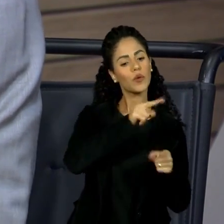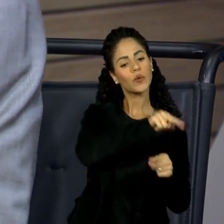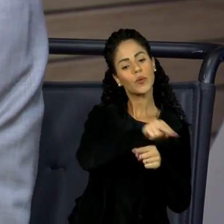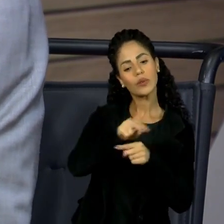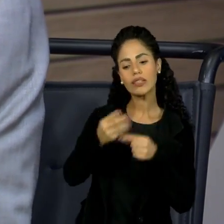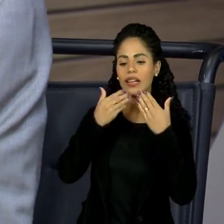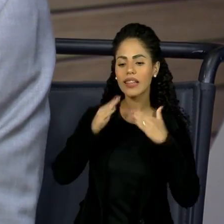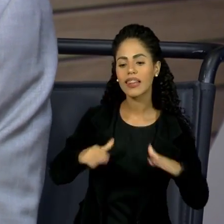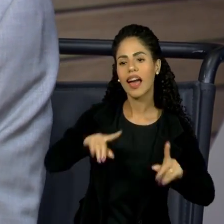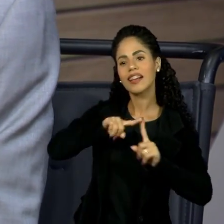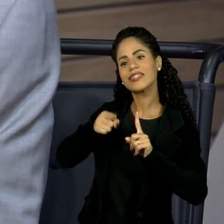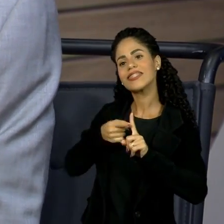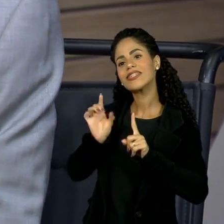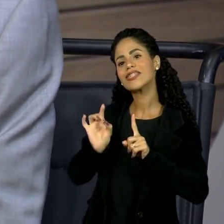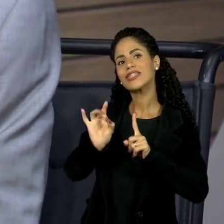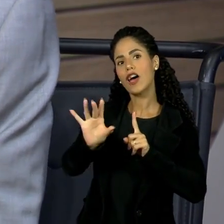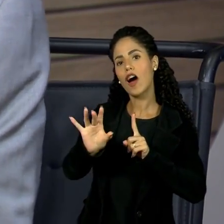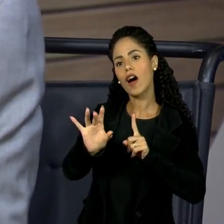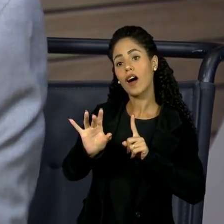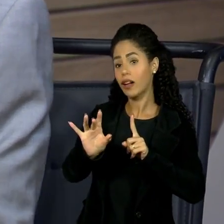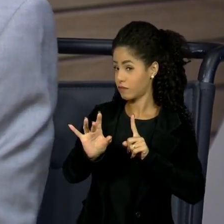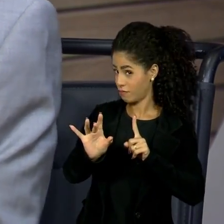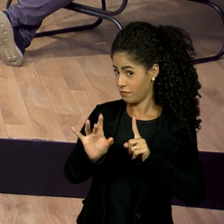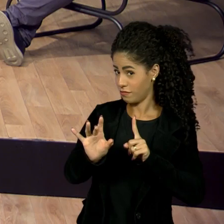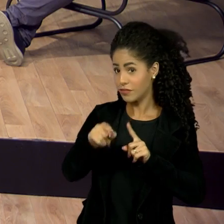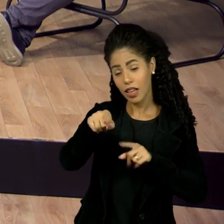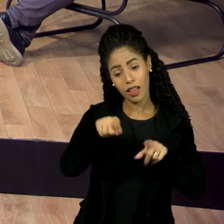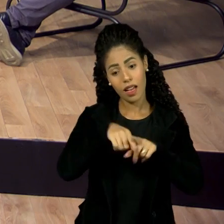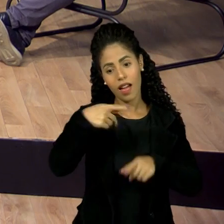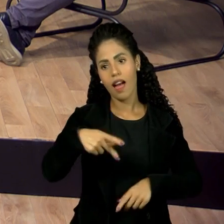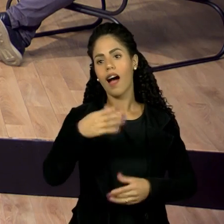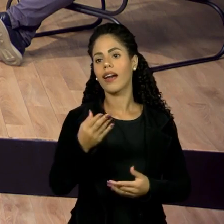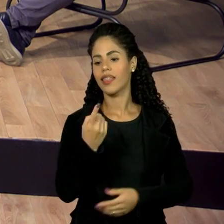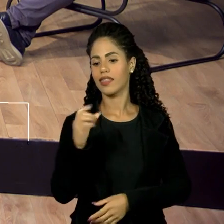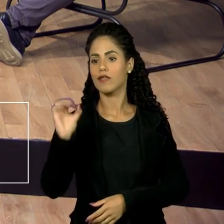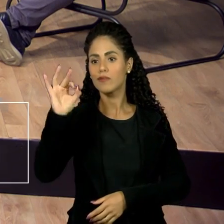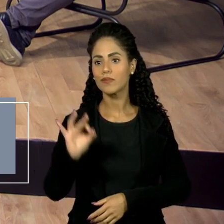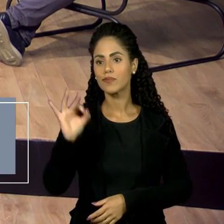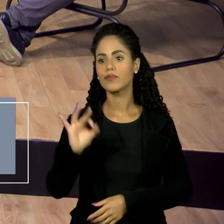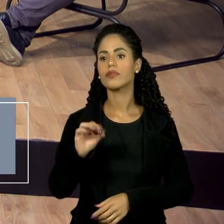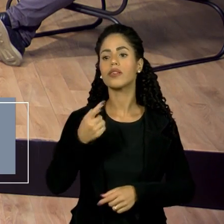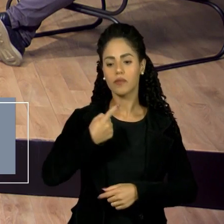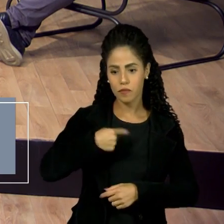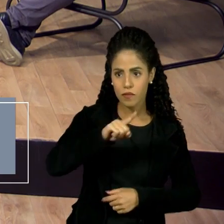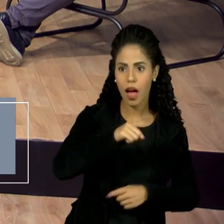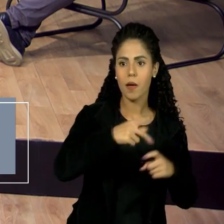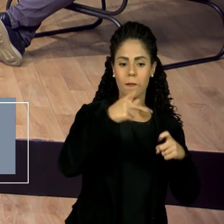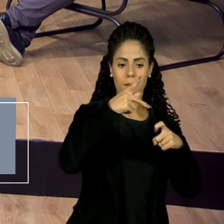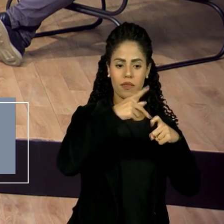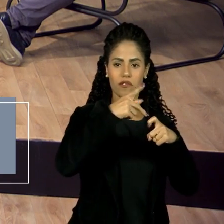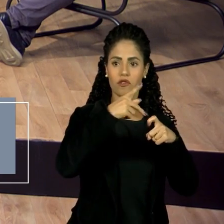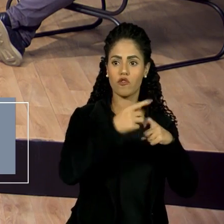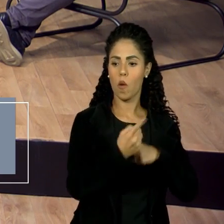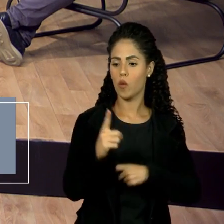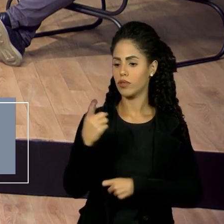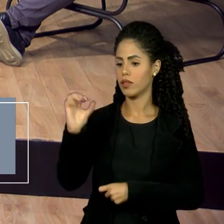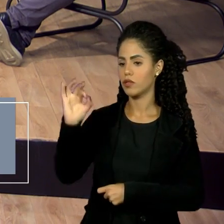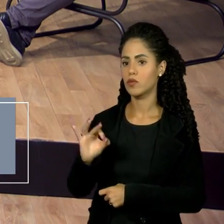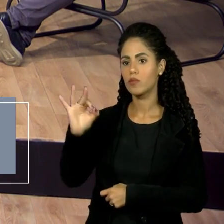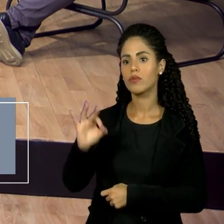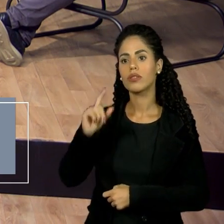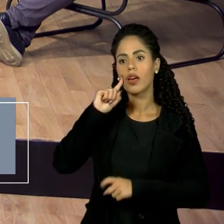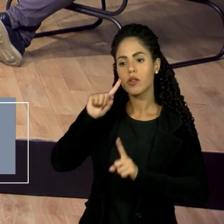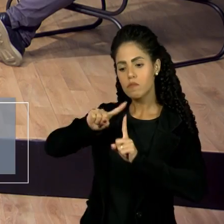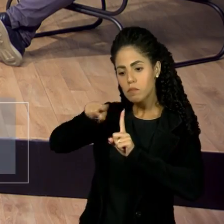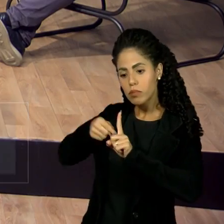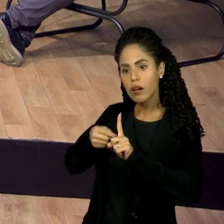criancinha e mulher grávida. Entre os residentes no Brasil, 10% vão para pediatria, outros 10% para